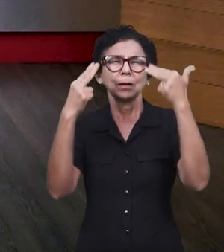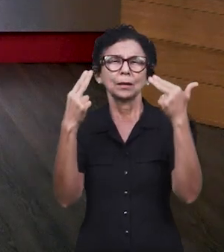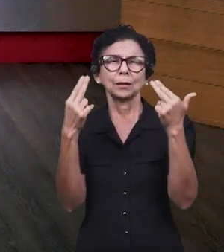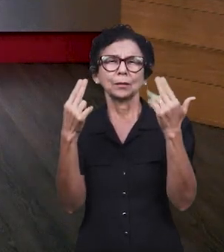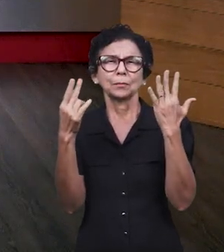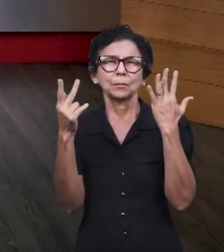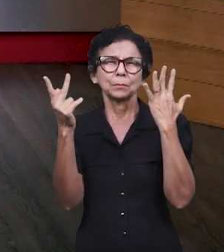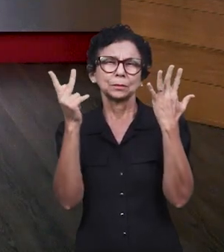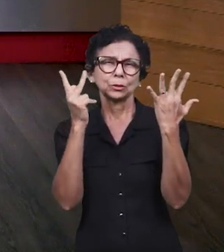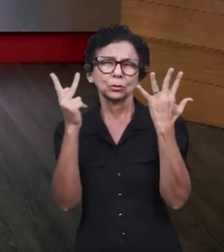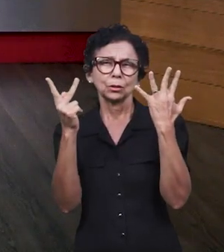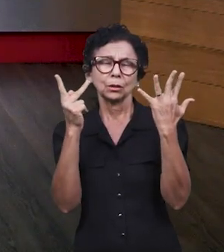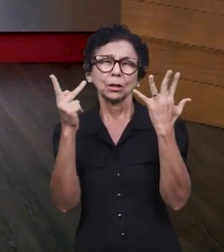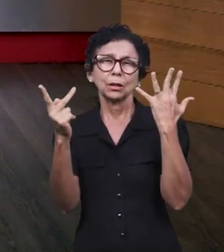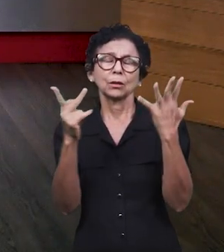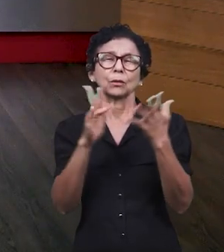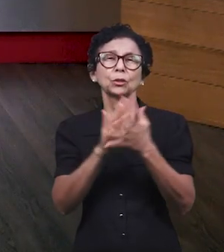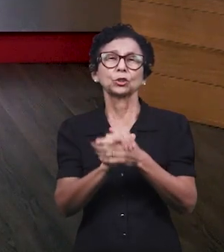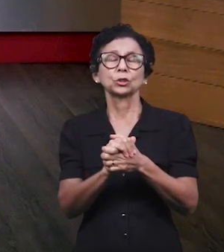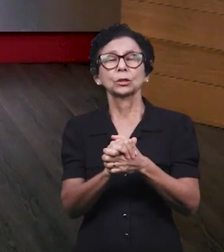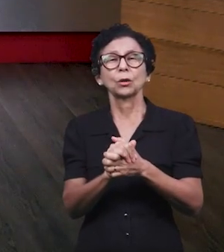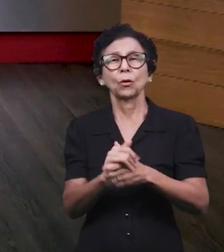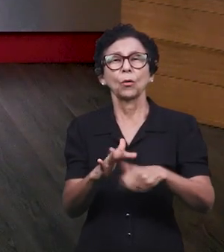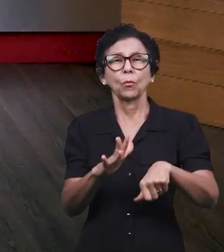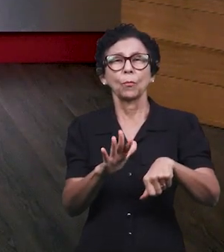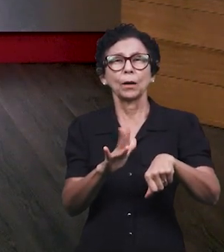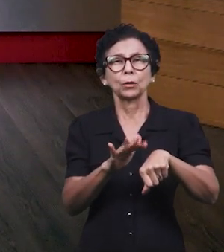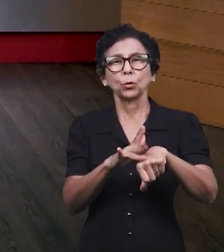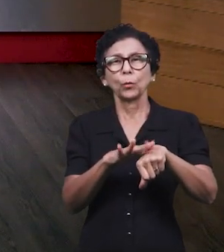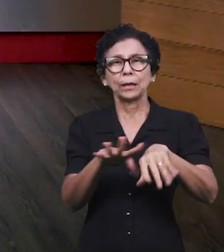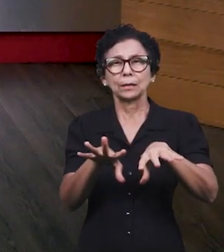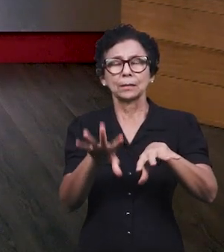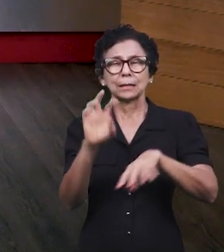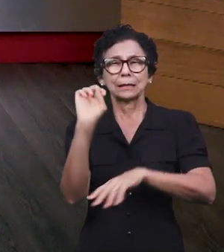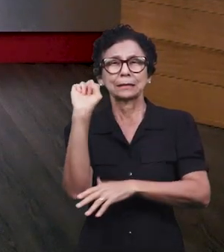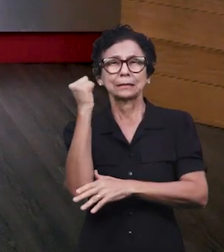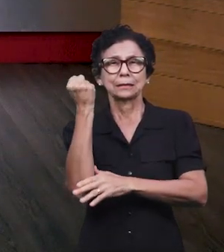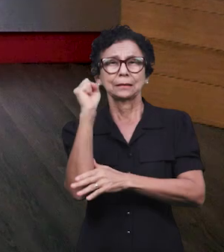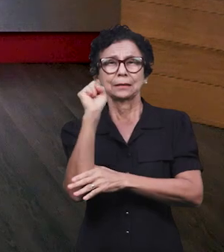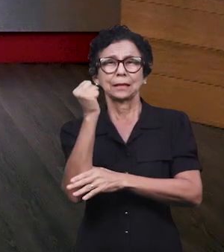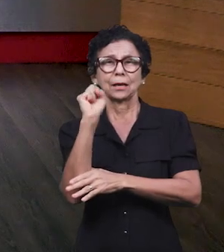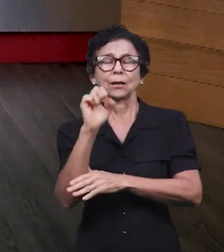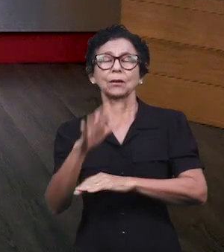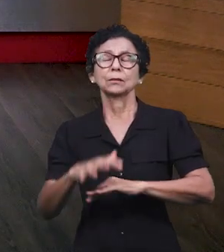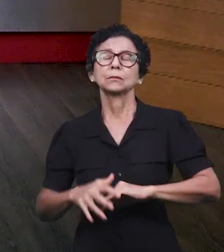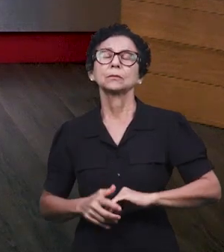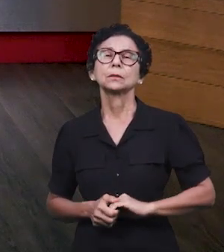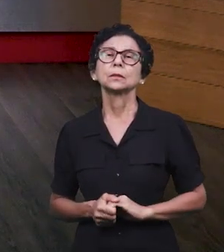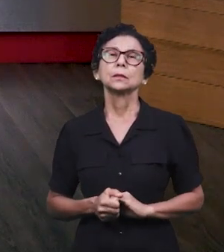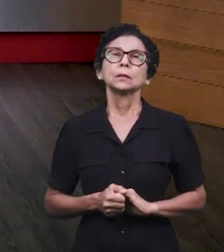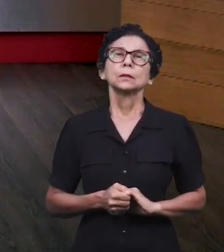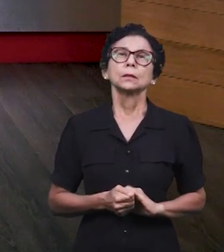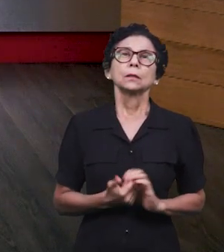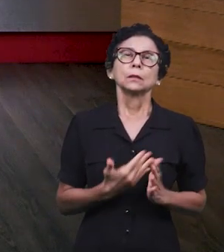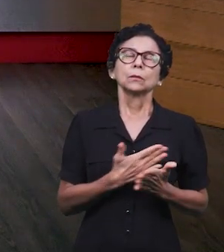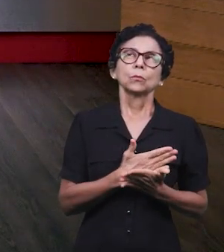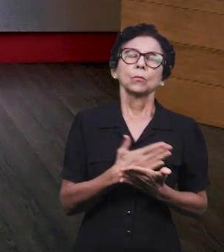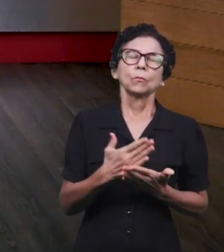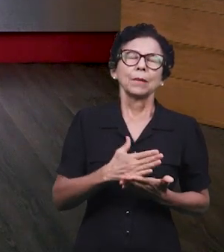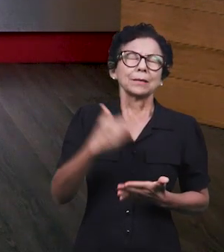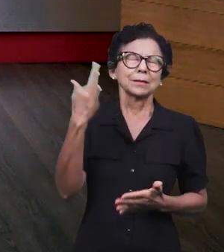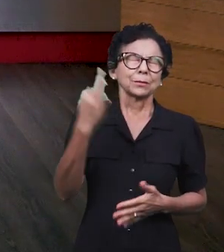mesmo até uma infecção grave. O mais comum é o quadro que comece com uma dor localizada crônica,